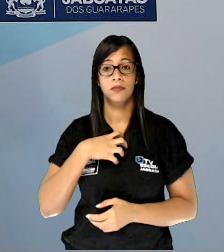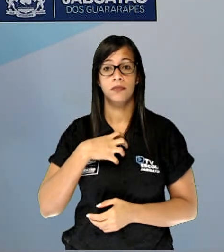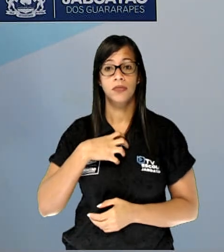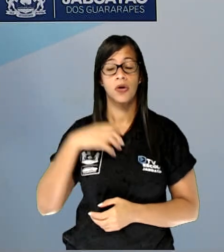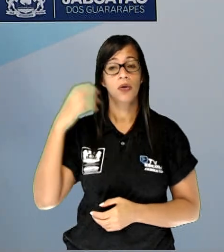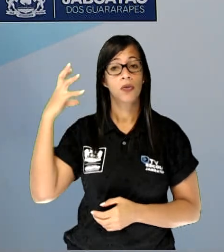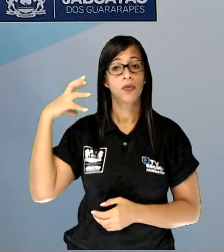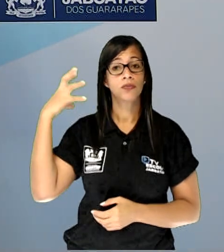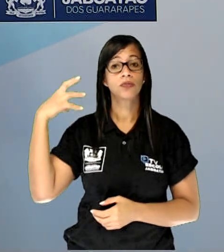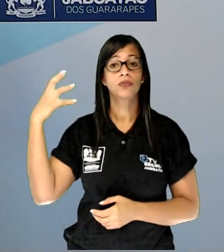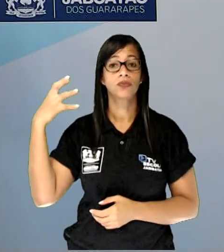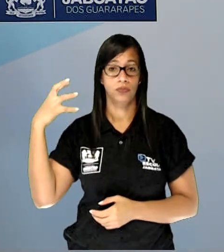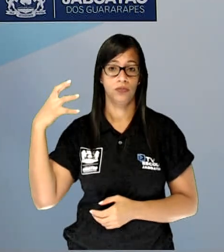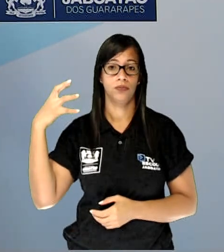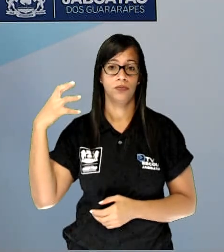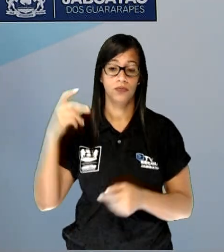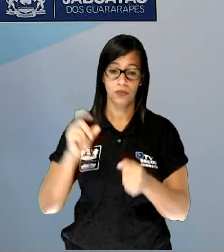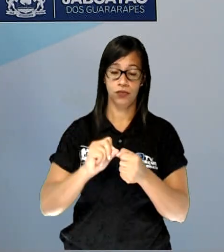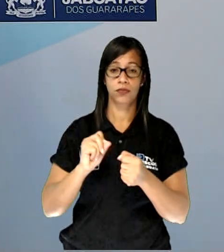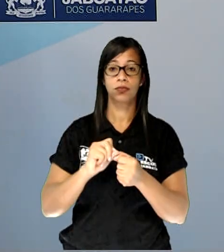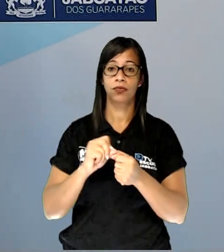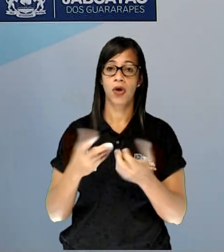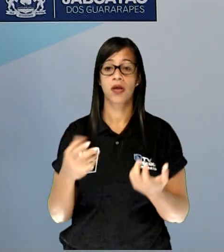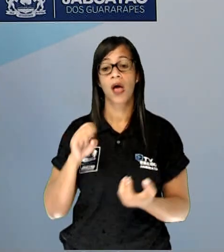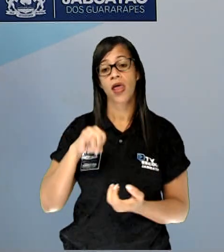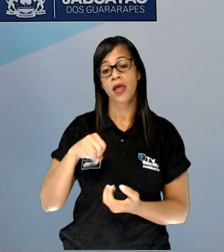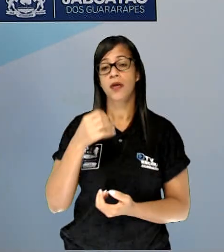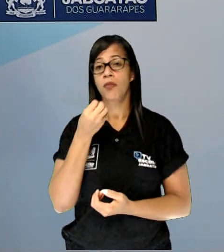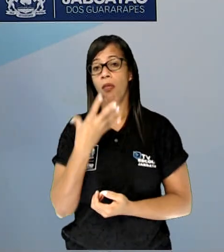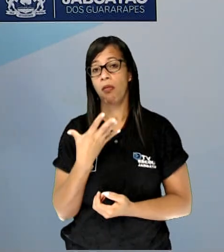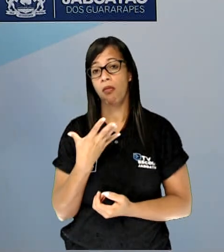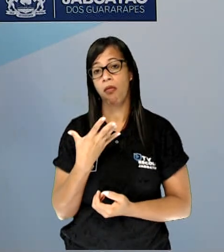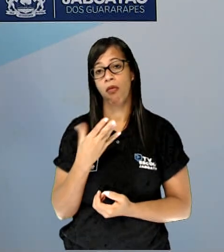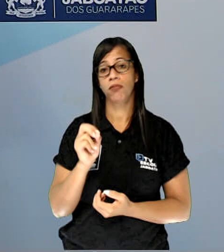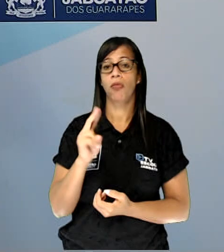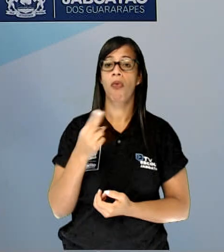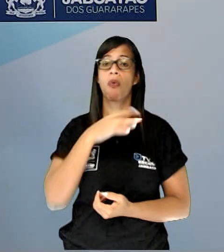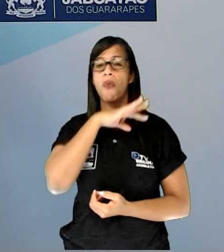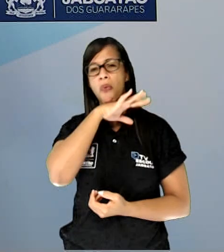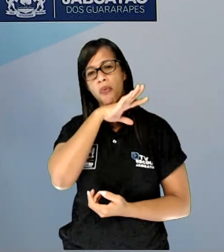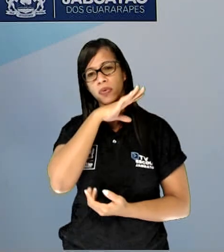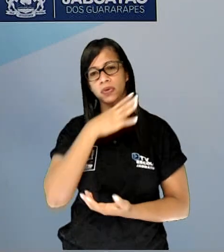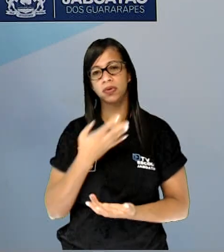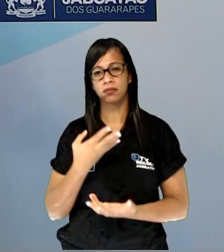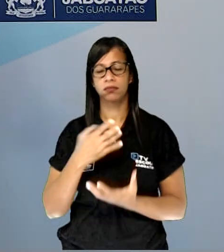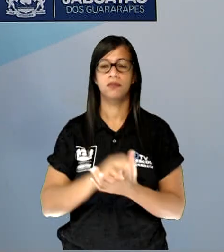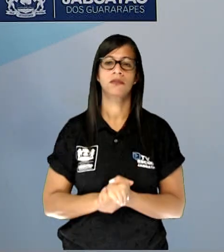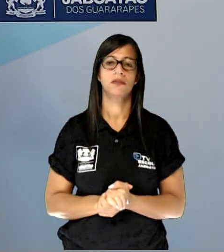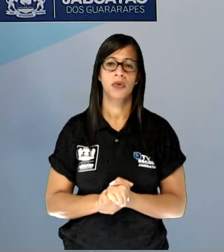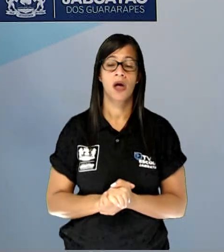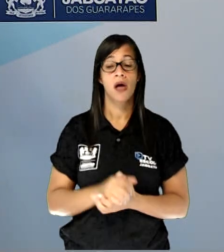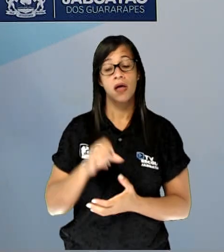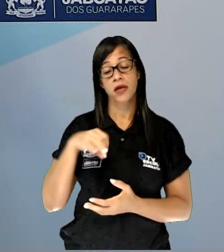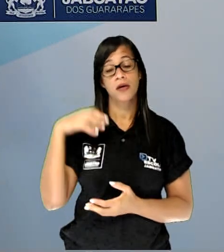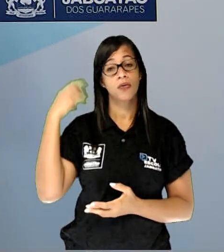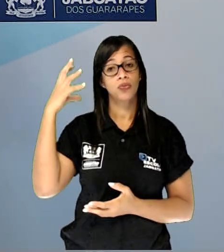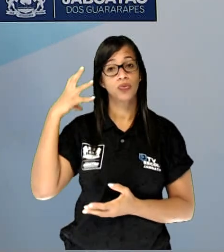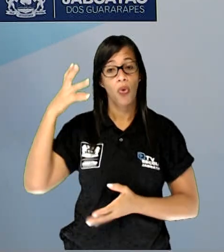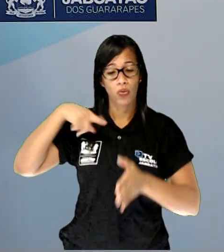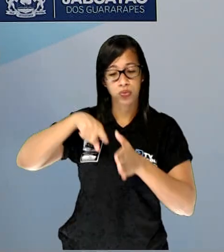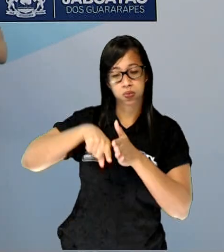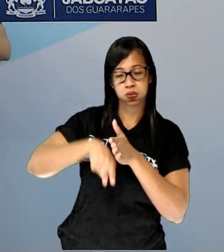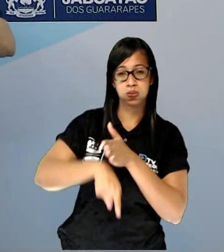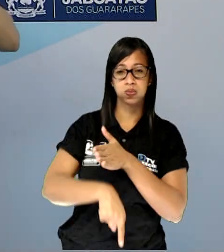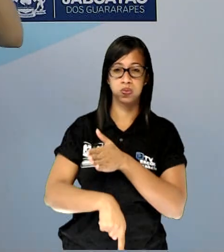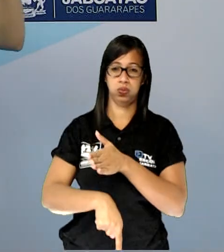não são sons harmoniosos, se são sons ruins, tá? Se o som é agudo, se o som é